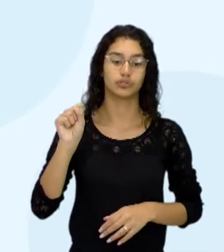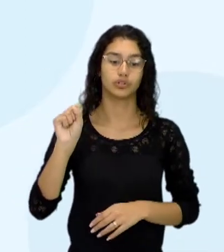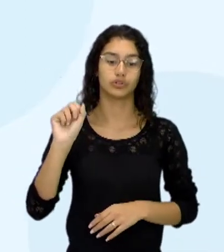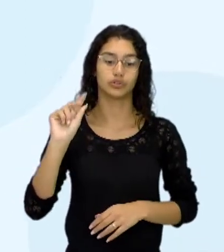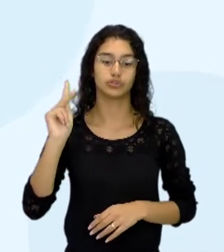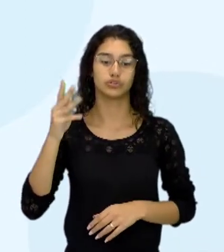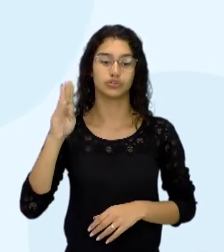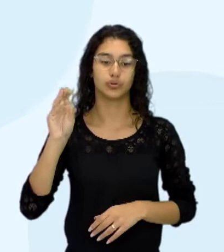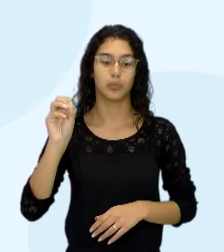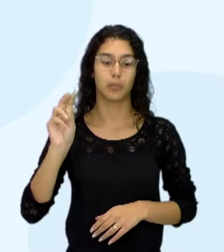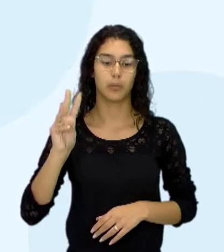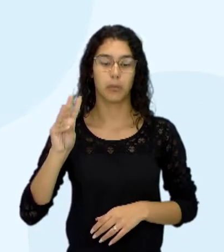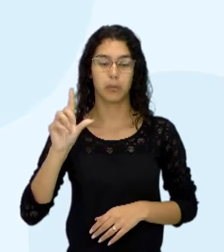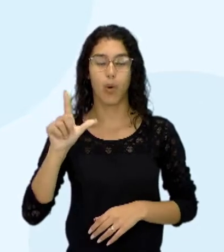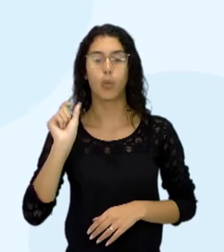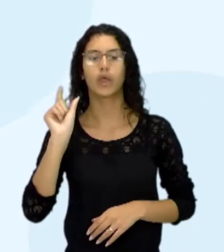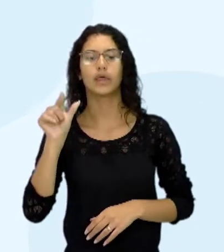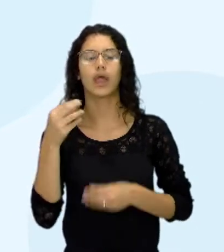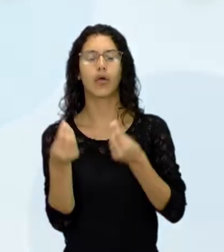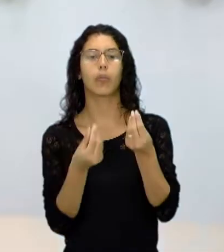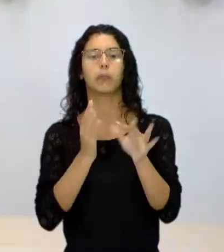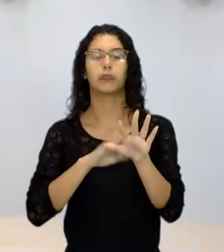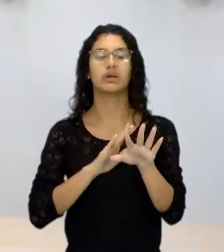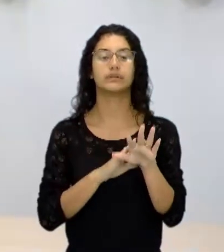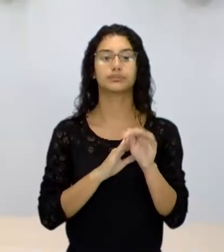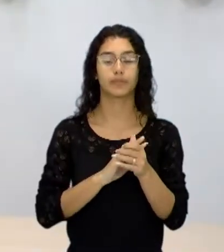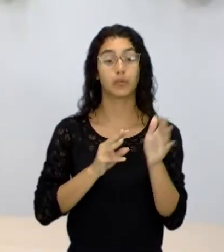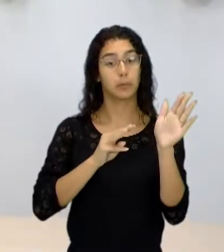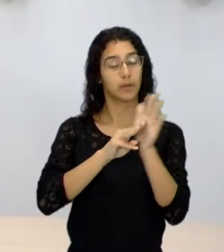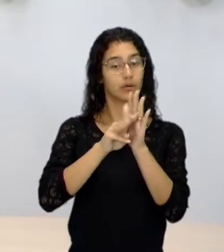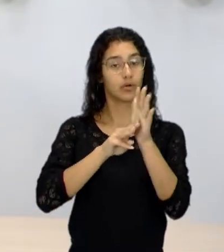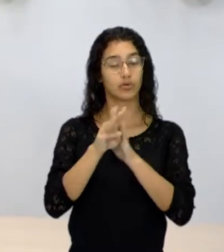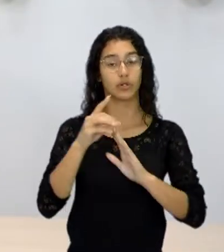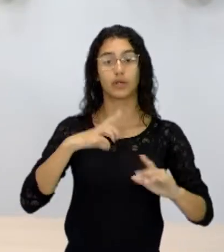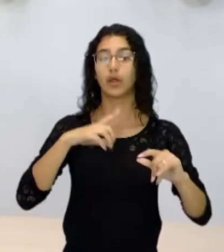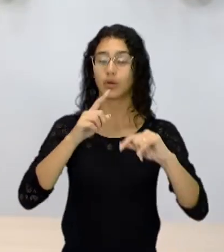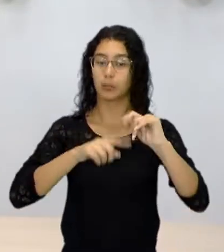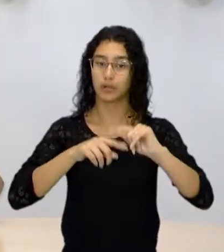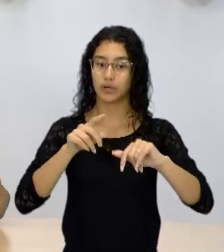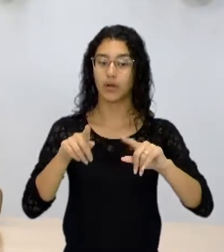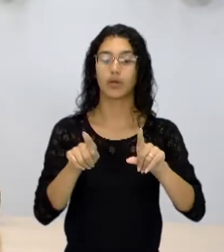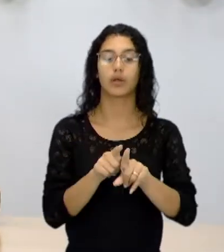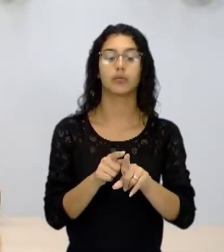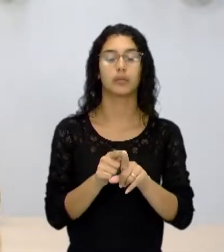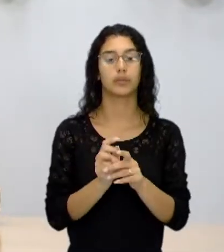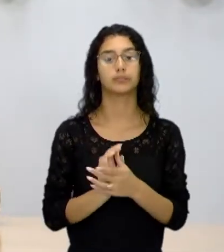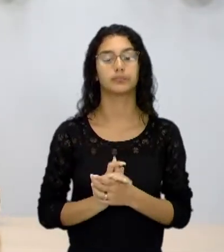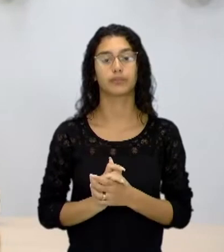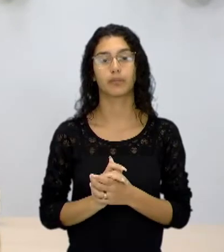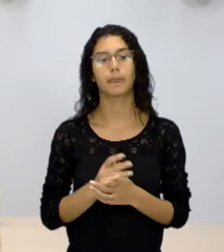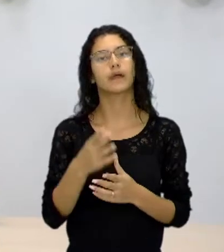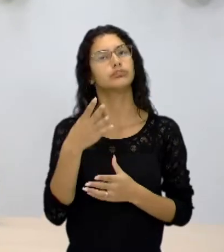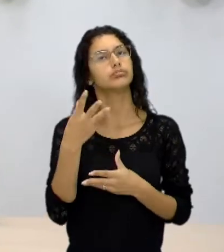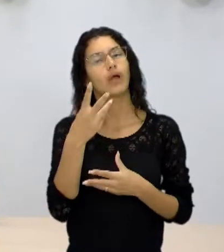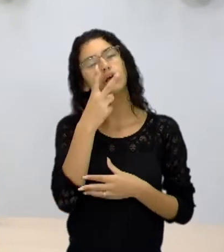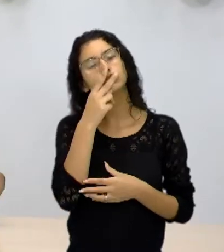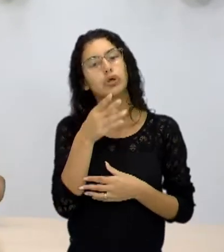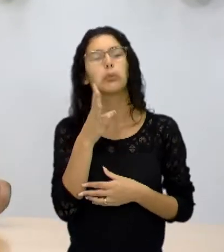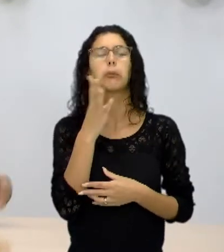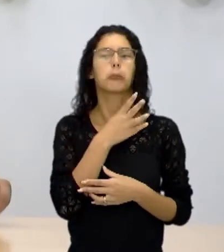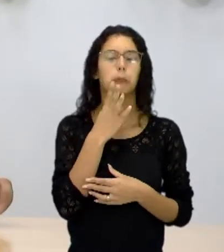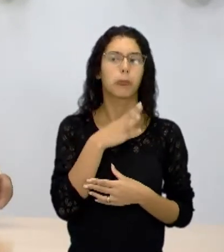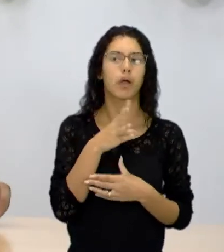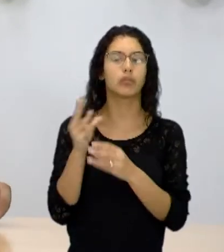o que é e como fazer, que é uma metodologia ativa que está no material, né? Está como proposta material. Achei interessante trazer para que